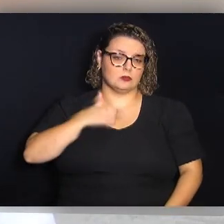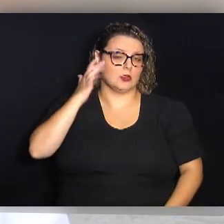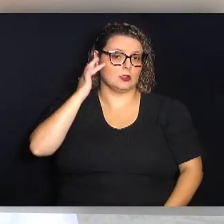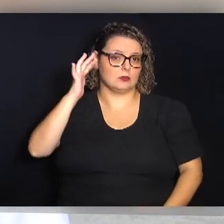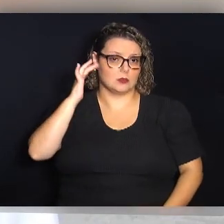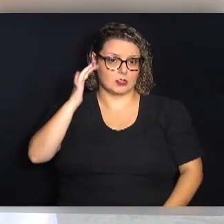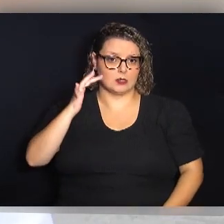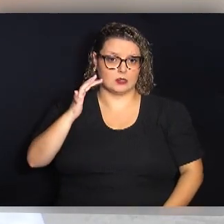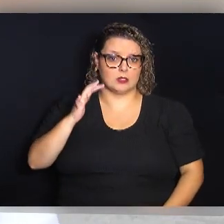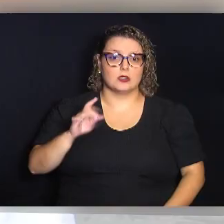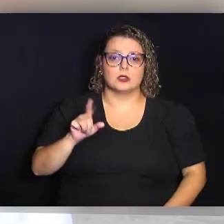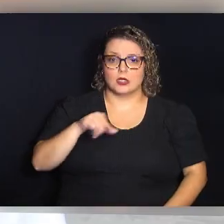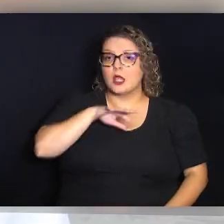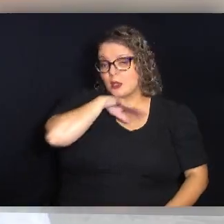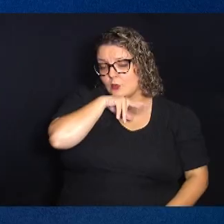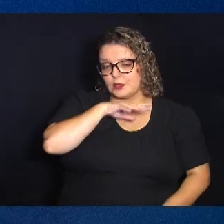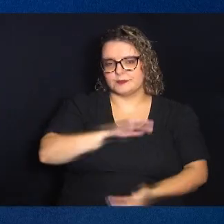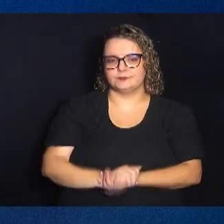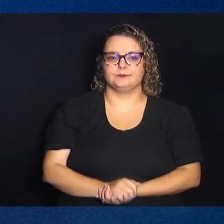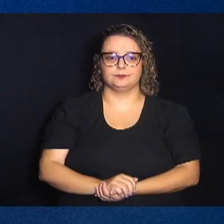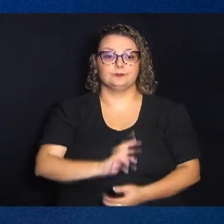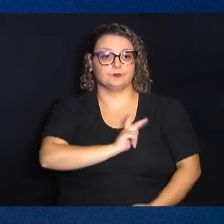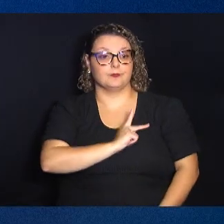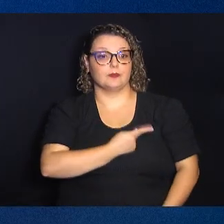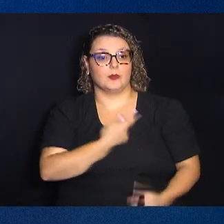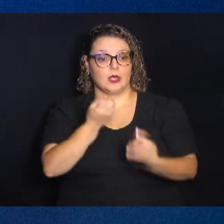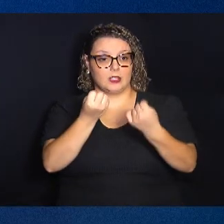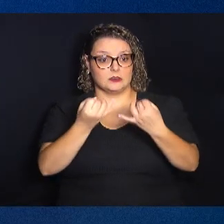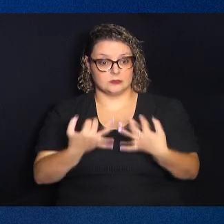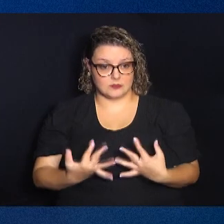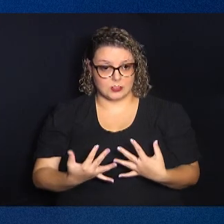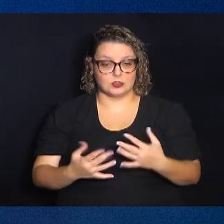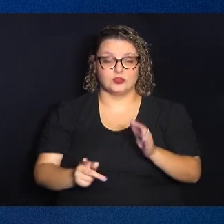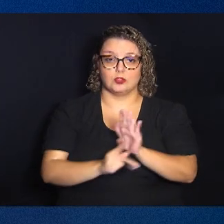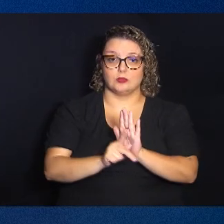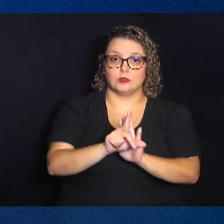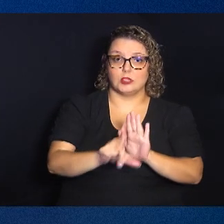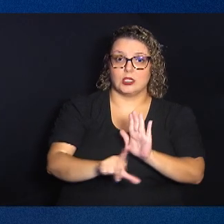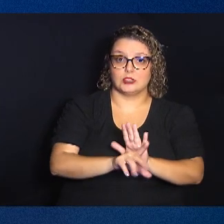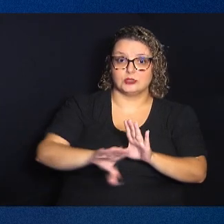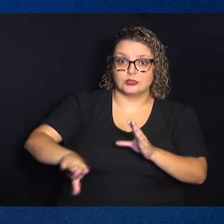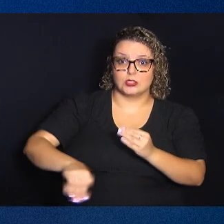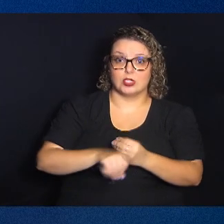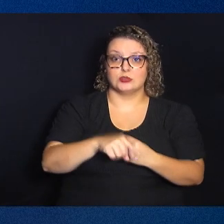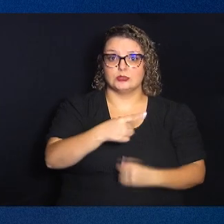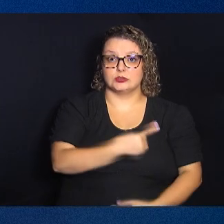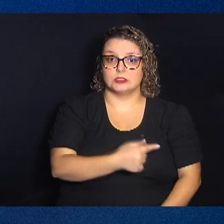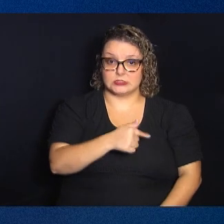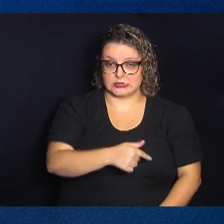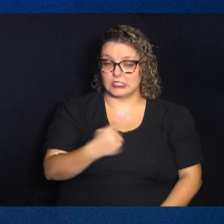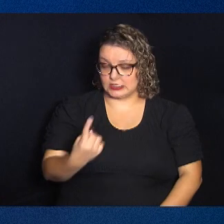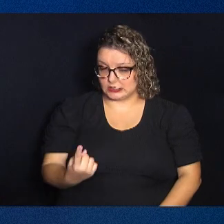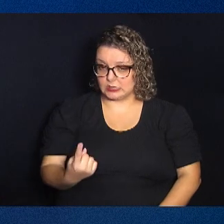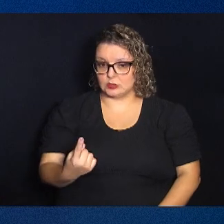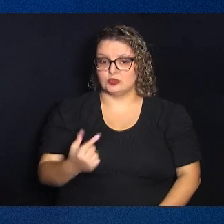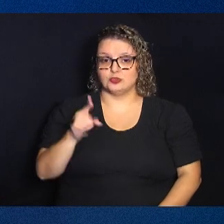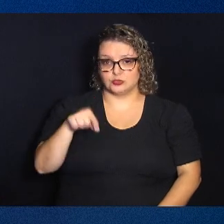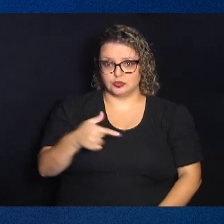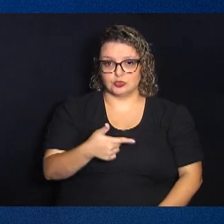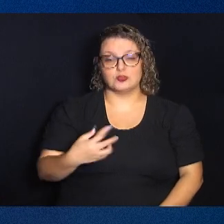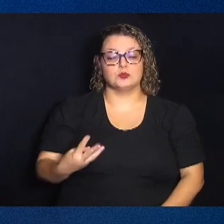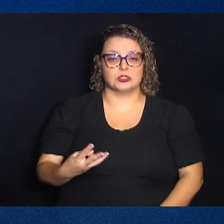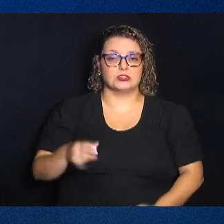imagina que seria muito ruim a Dad ainda explicou sobre o projeto de lei complementar 71 de